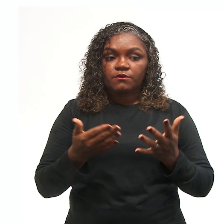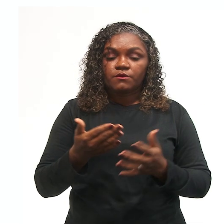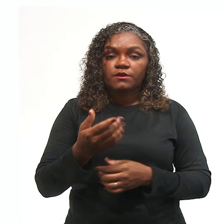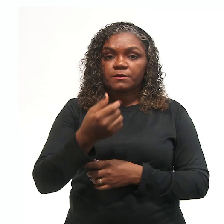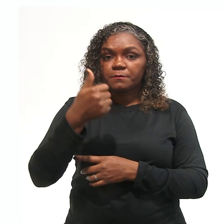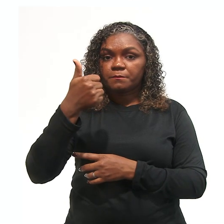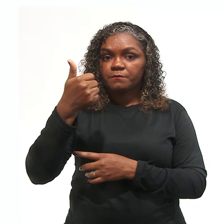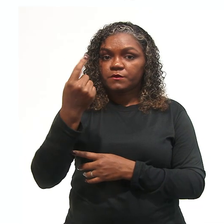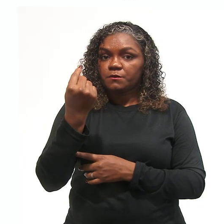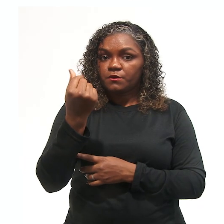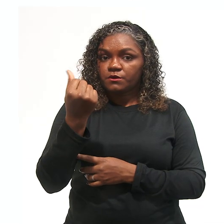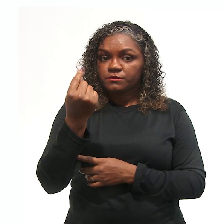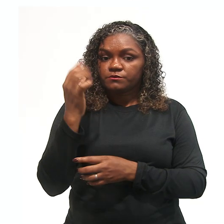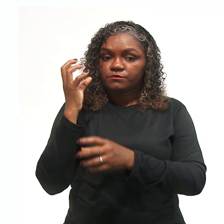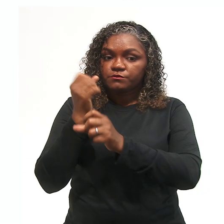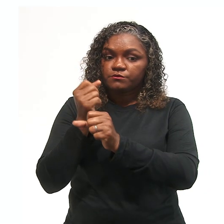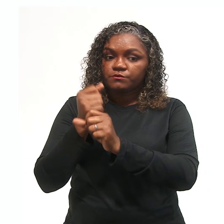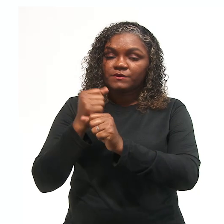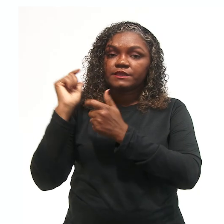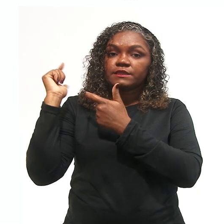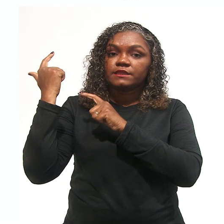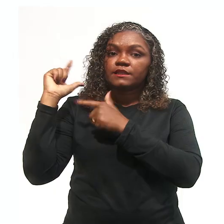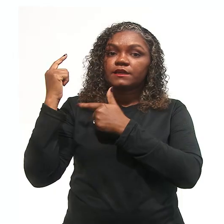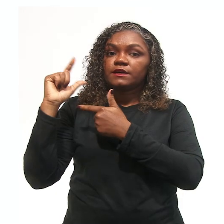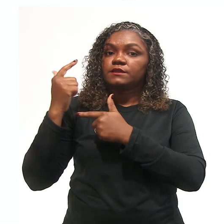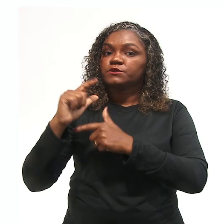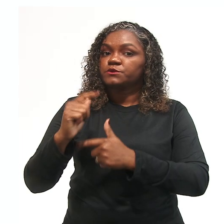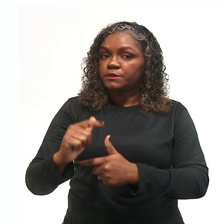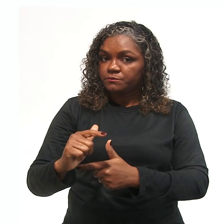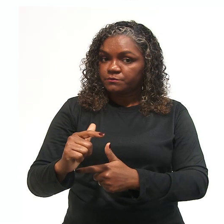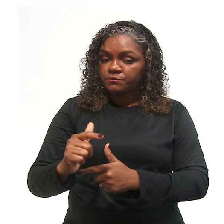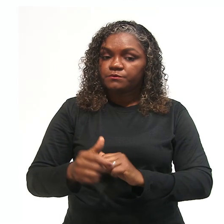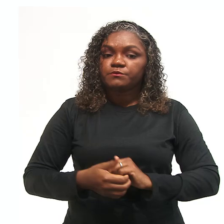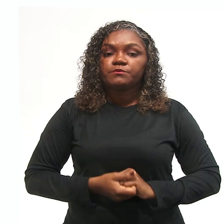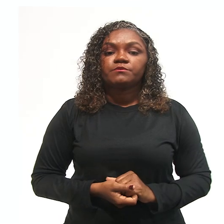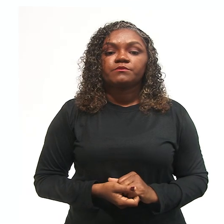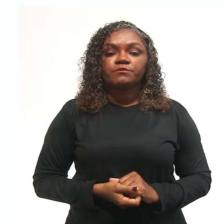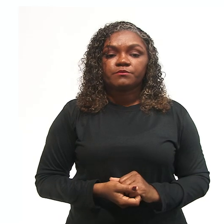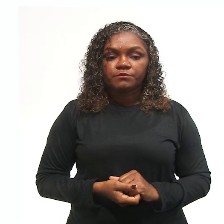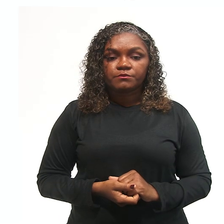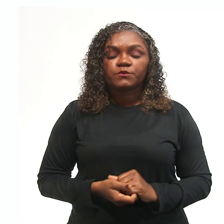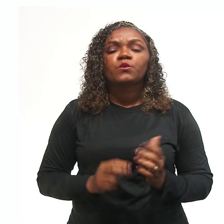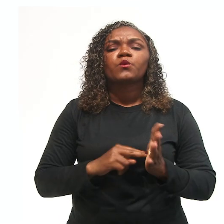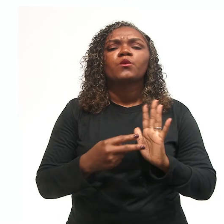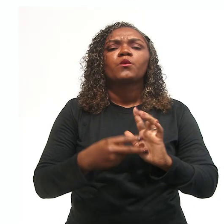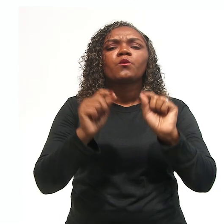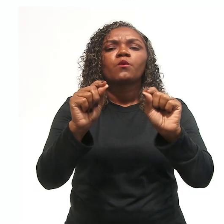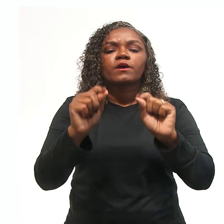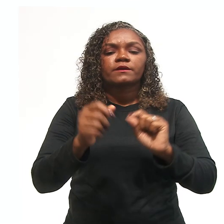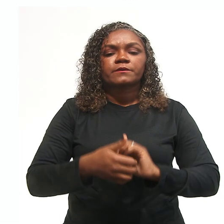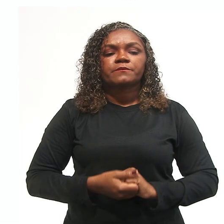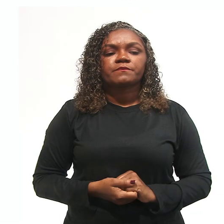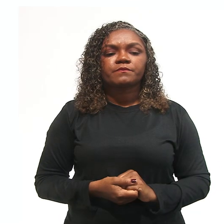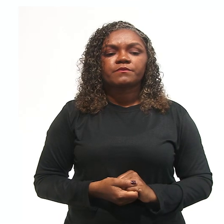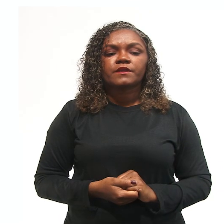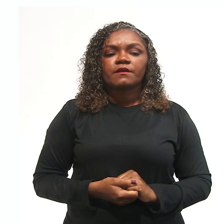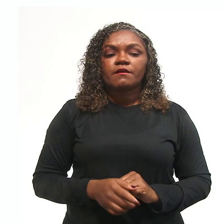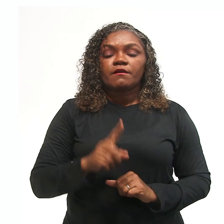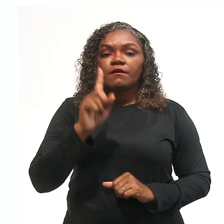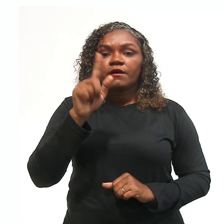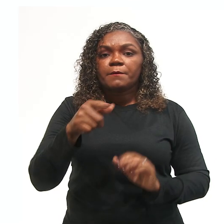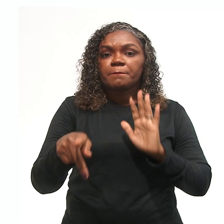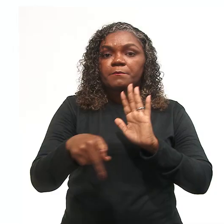aqui é o orçamento tradicional ou clássico. O que é, professor, aqui, né? Esse tradicional ou clássico é uma